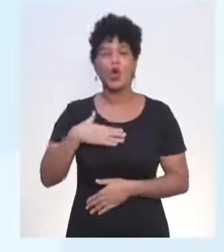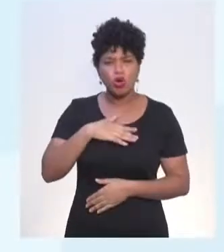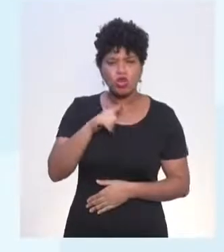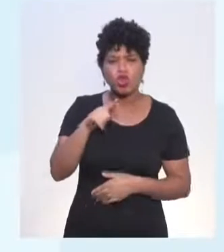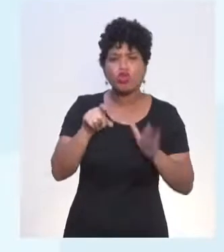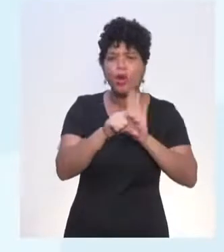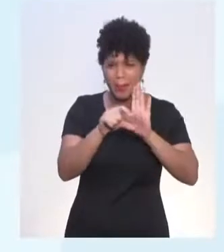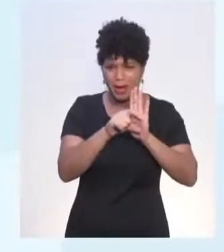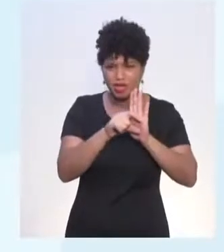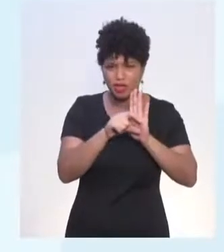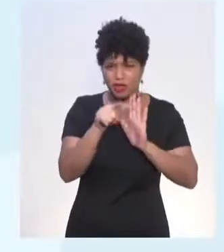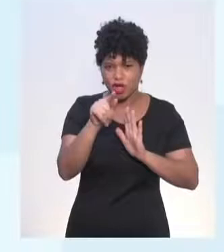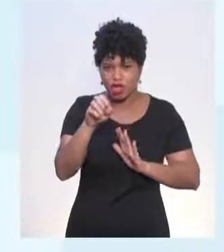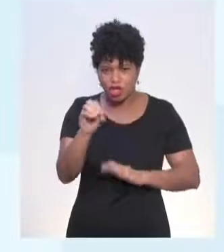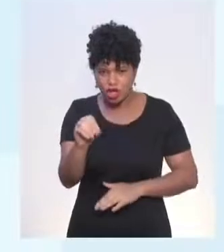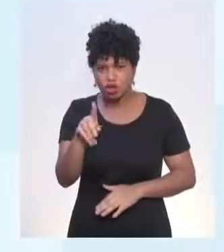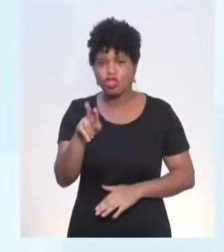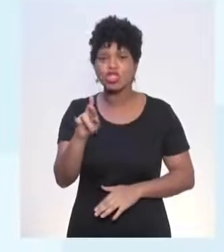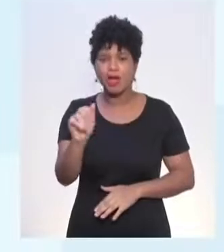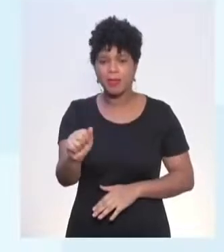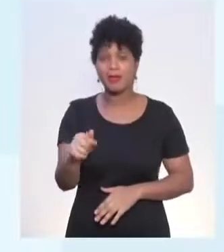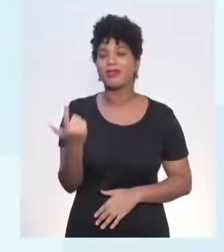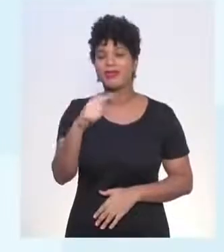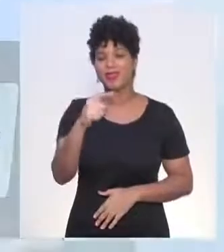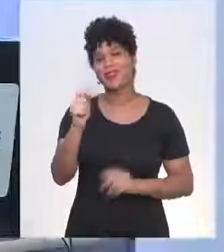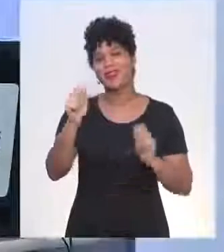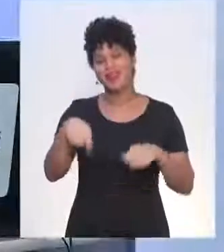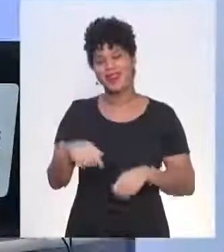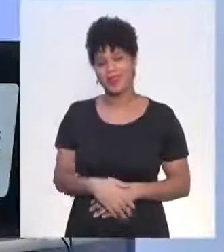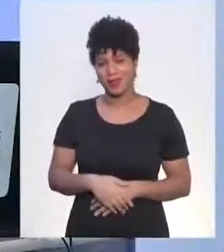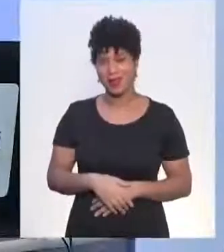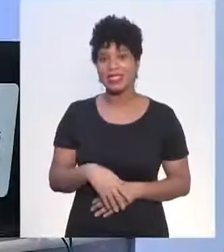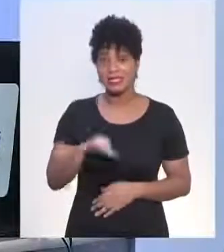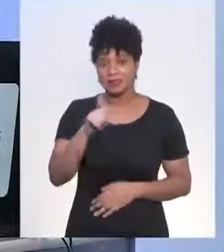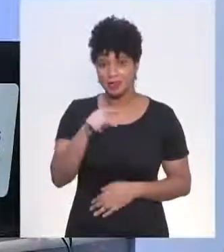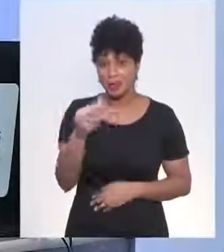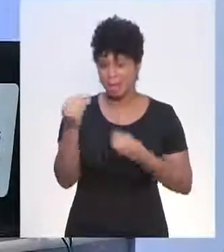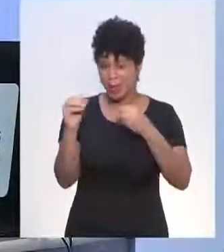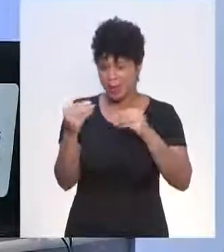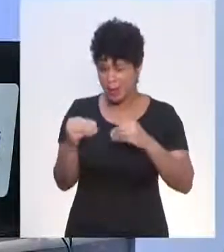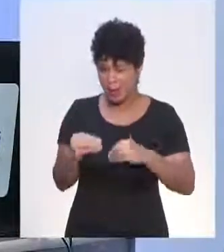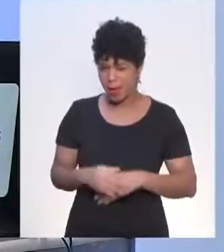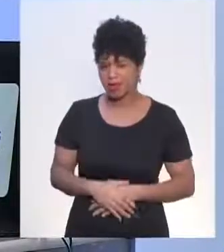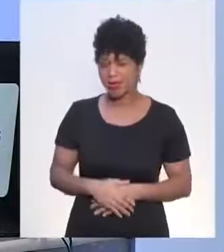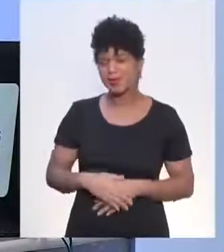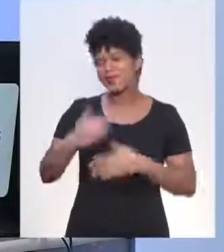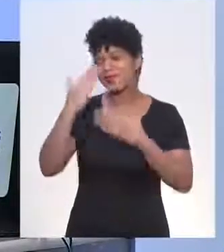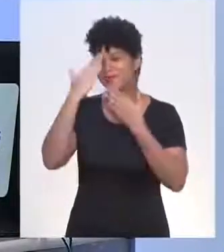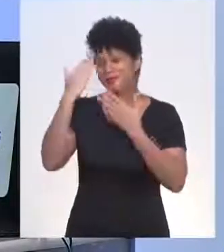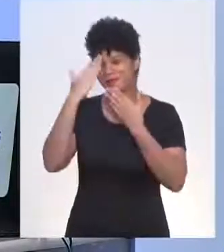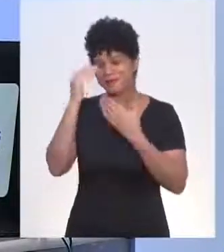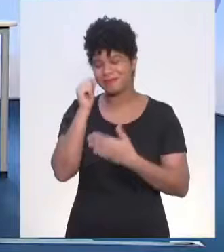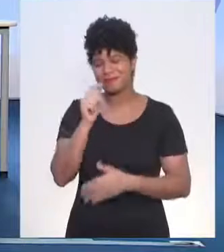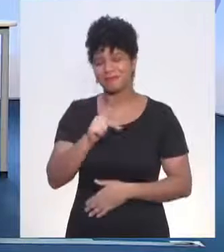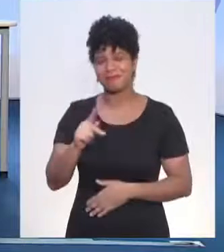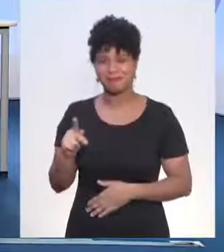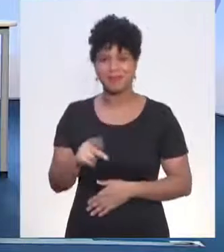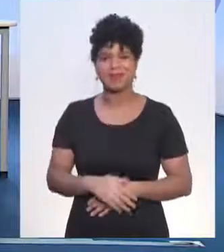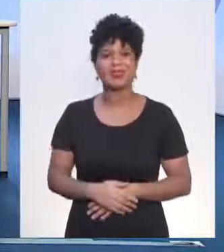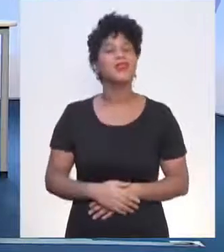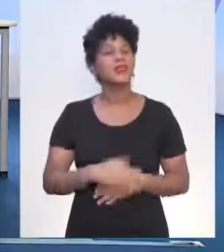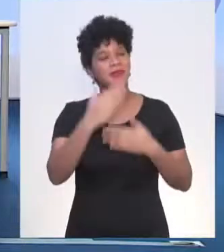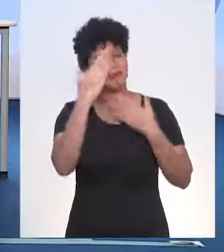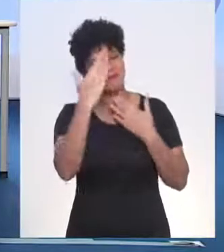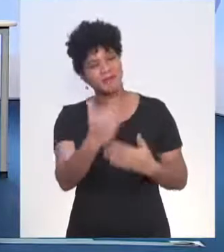ter mais em aulas, né? A gente fazer mais vezes. Então, coloquem lá o que vocês gostaram ou não. Obrigado. Eu que agradeço